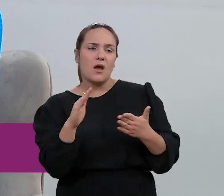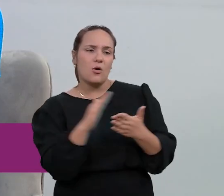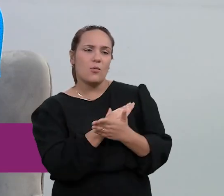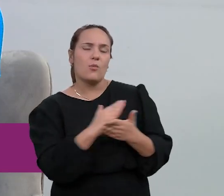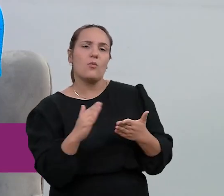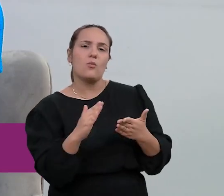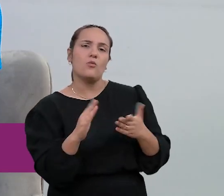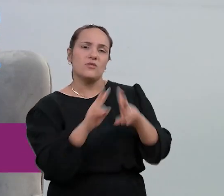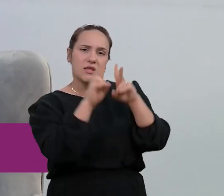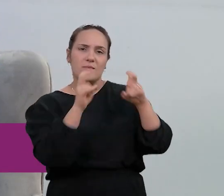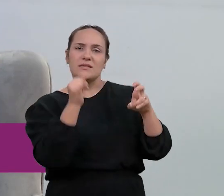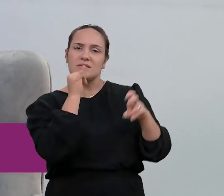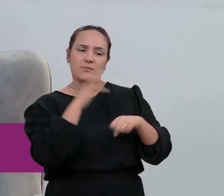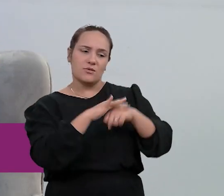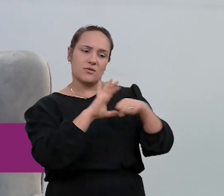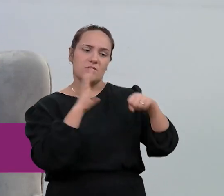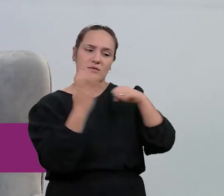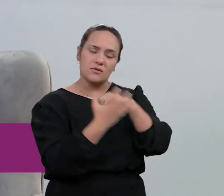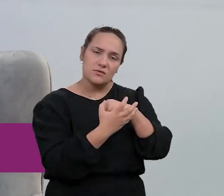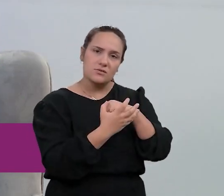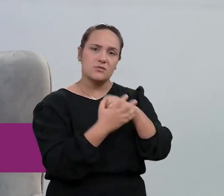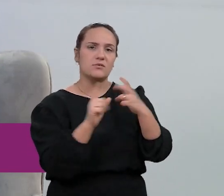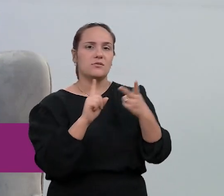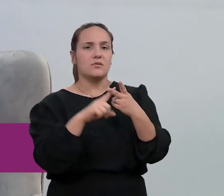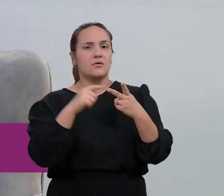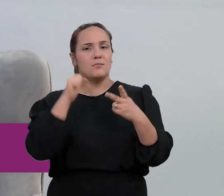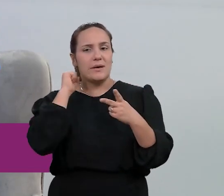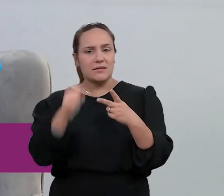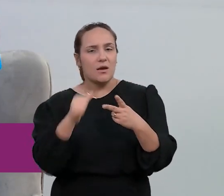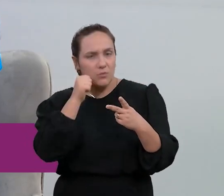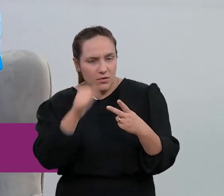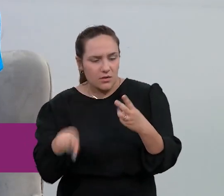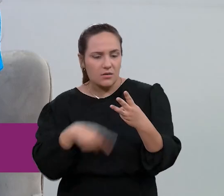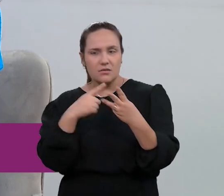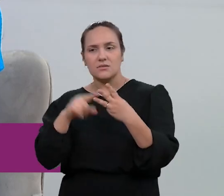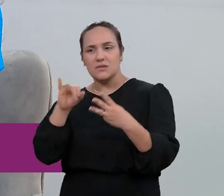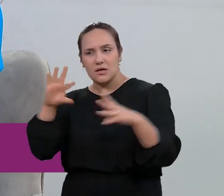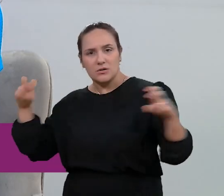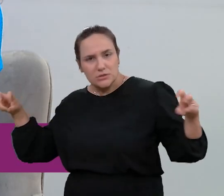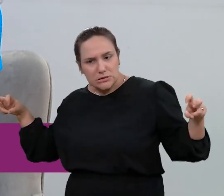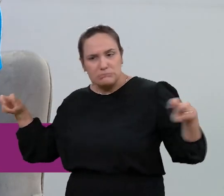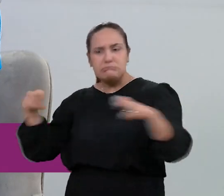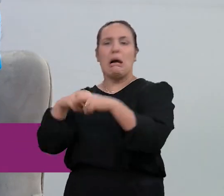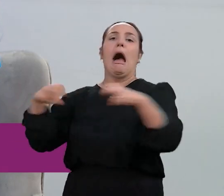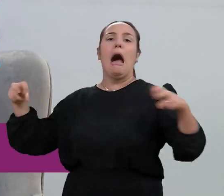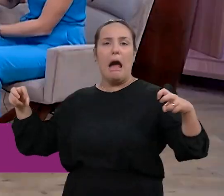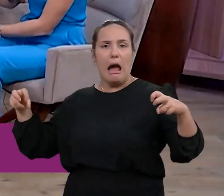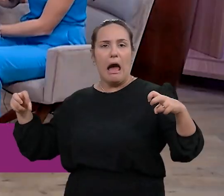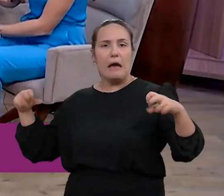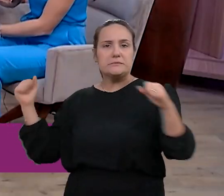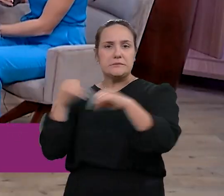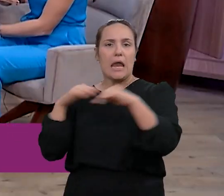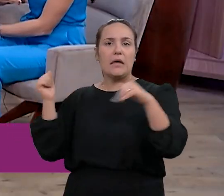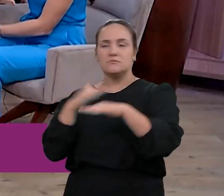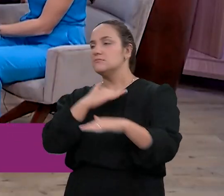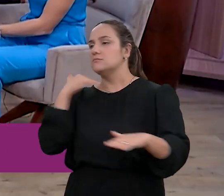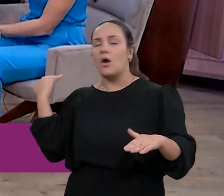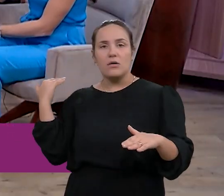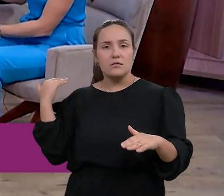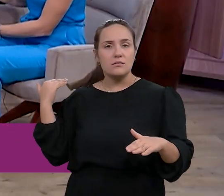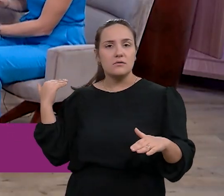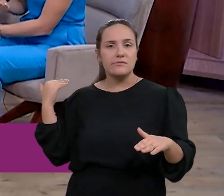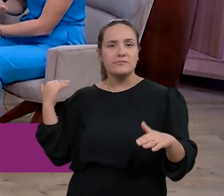vítimas da covid-19 as vítimas do feminicídio vítimas de acidentes de trânsito por exemplo elas acabam